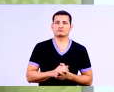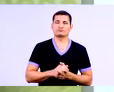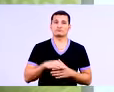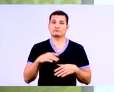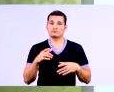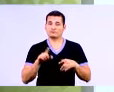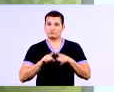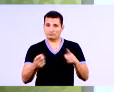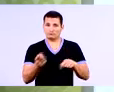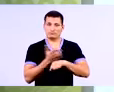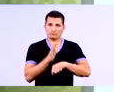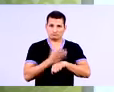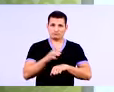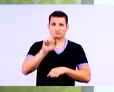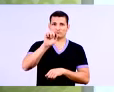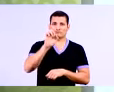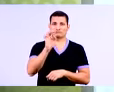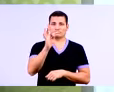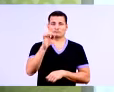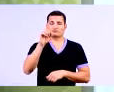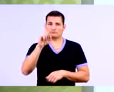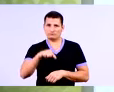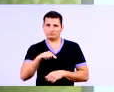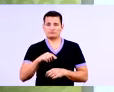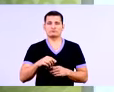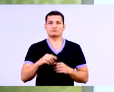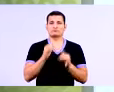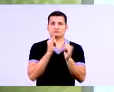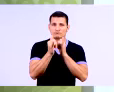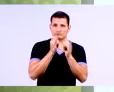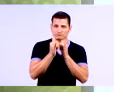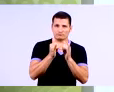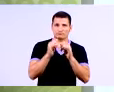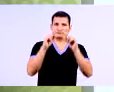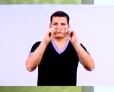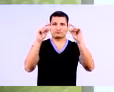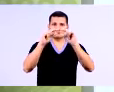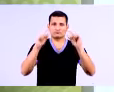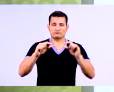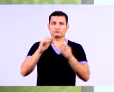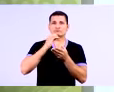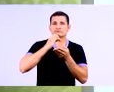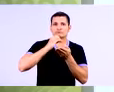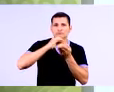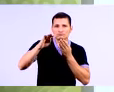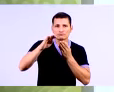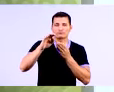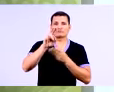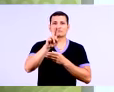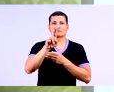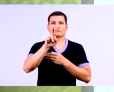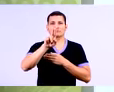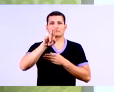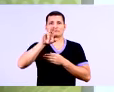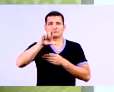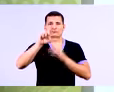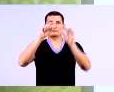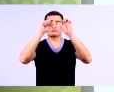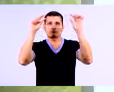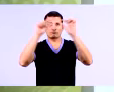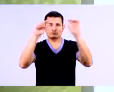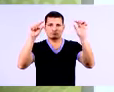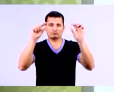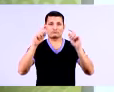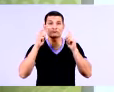prática, o método GET faz isso. Pega a informação do formulário e envia pela URL. Ela fica visível para o usuário.